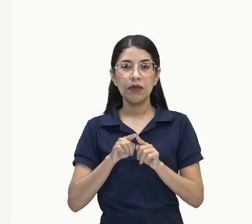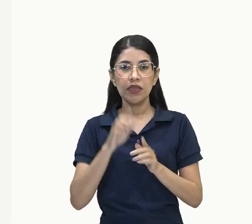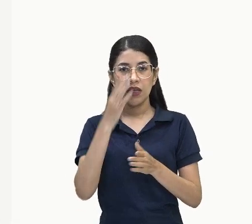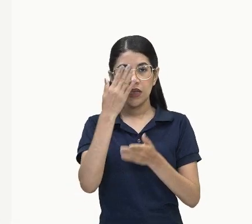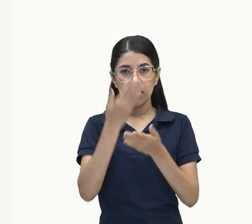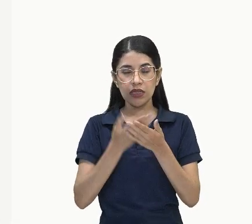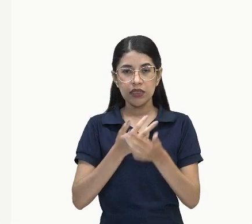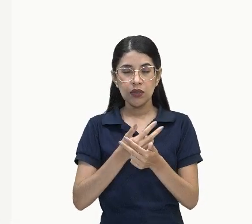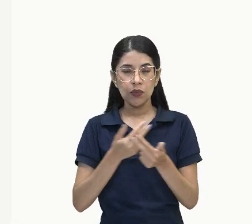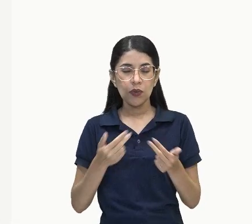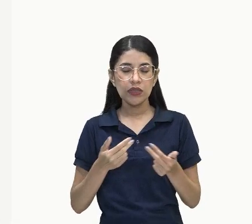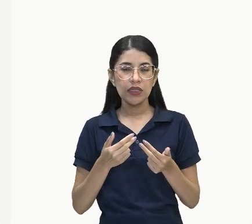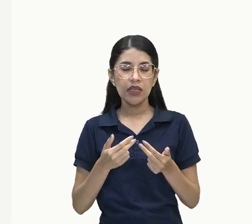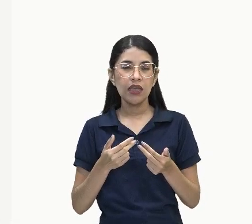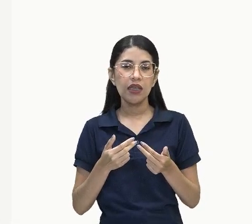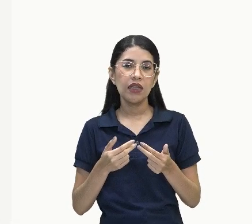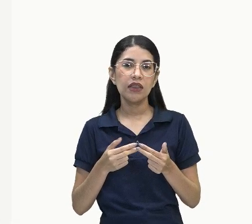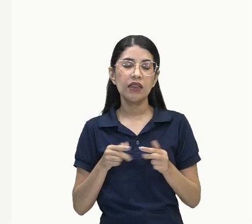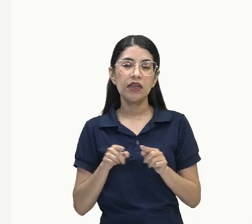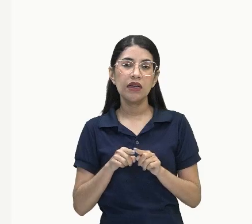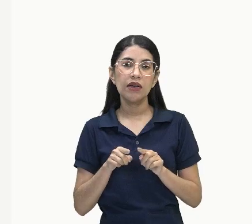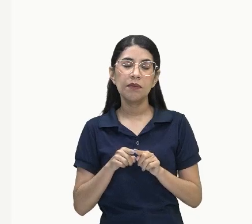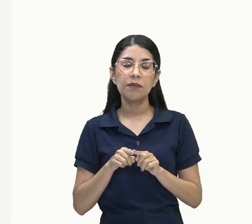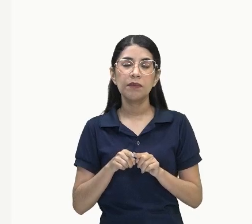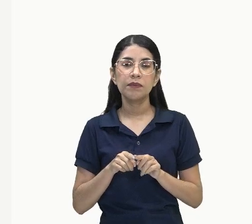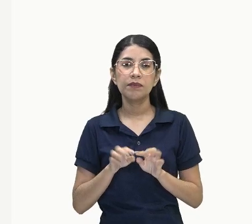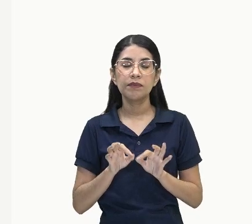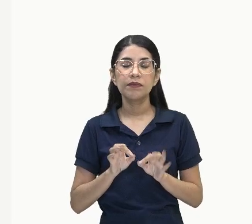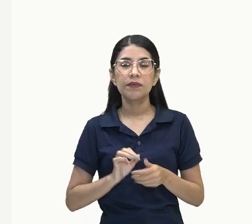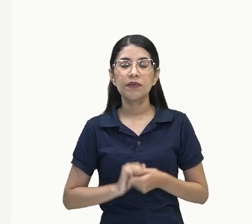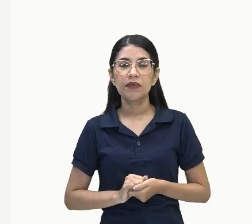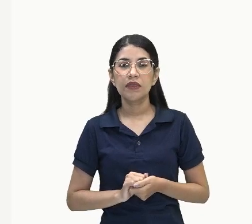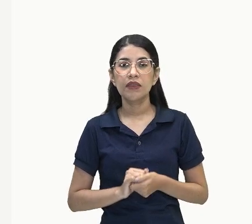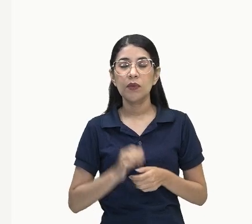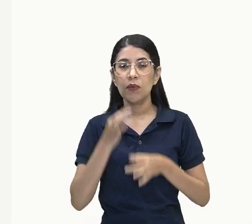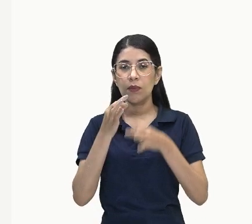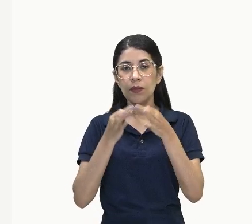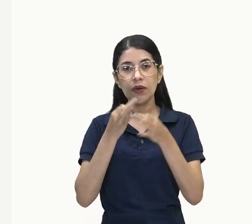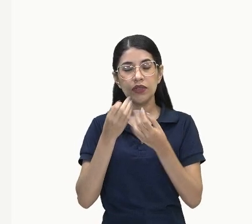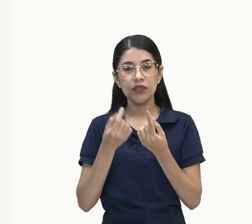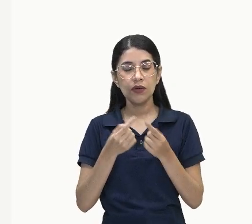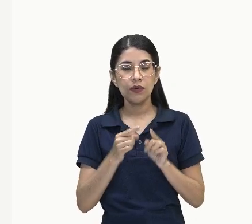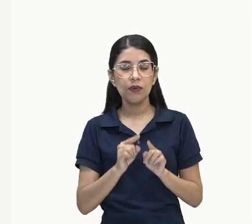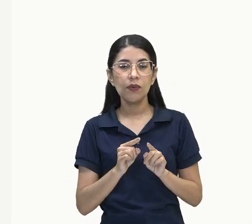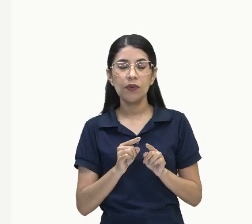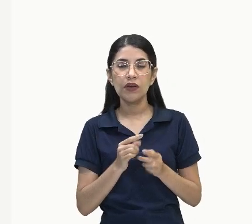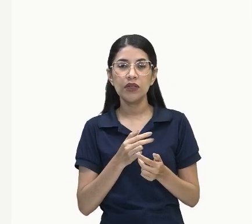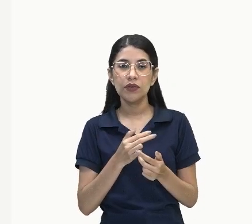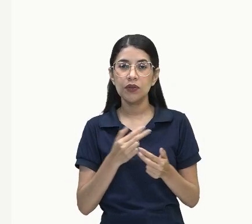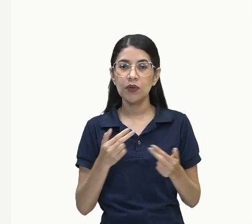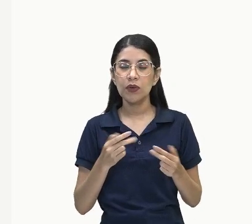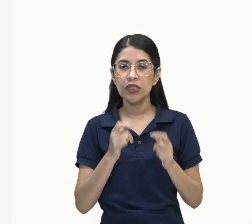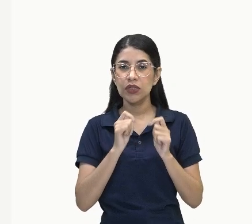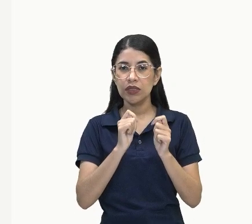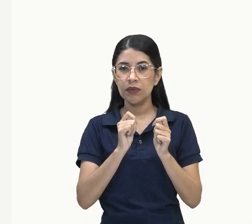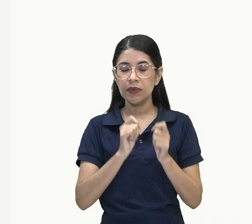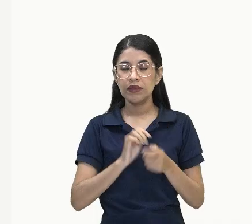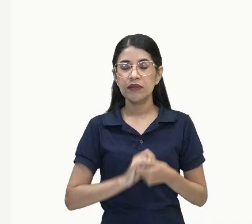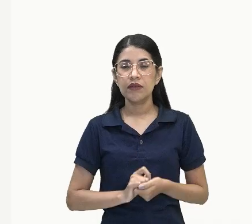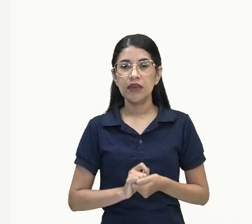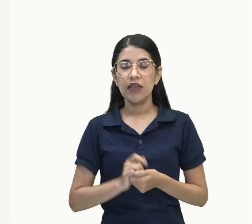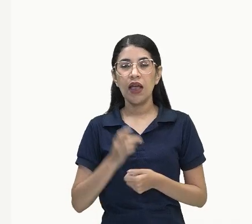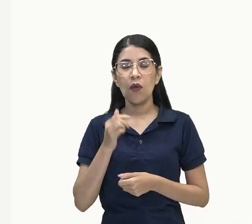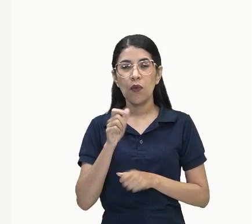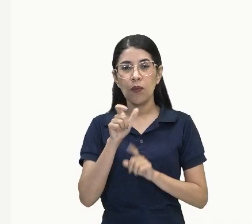no paranormal, ao irracional, né? Uma crítica aí. Então, quando o personagem procura a